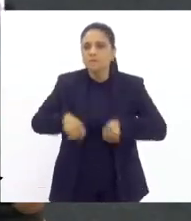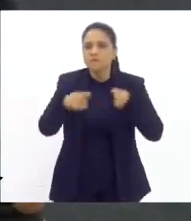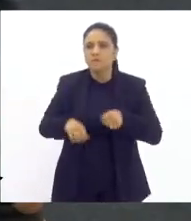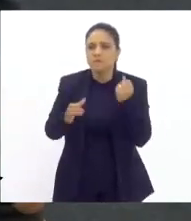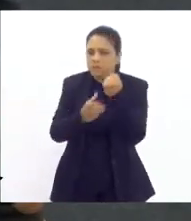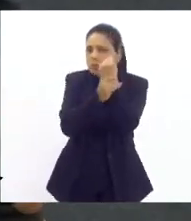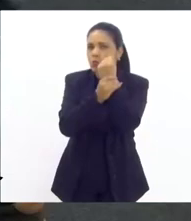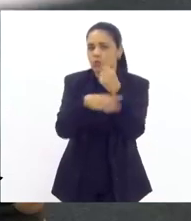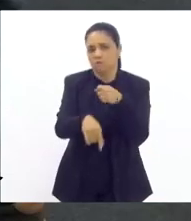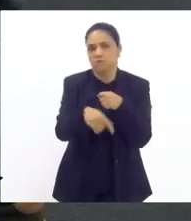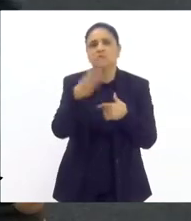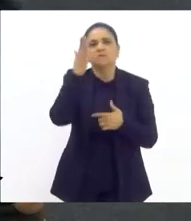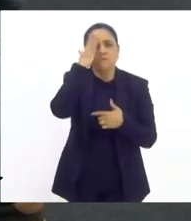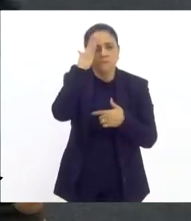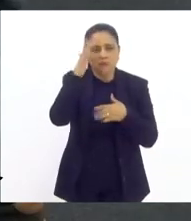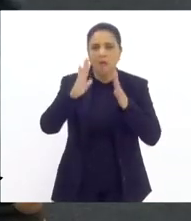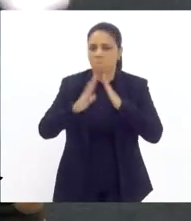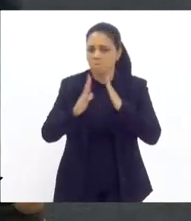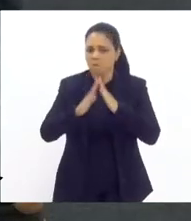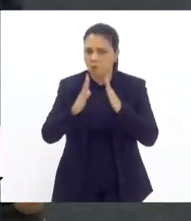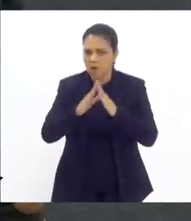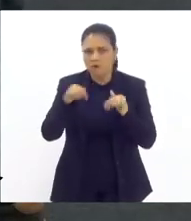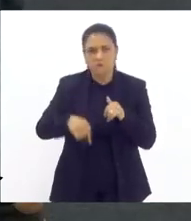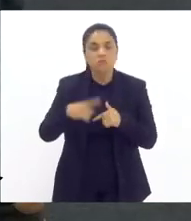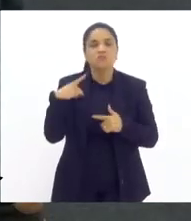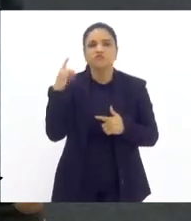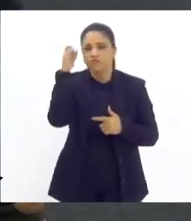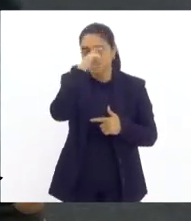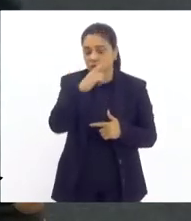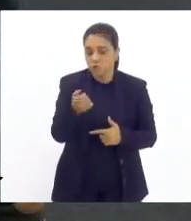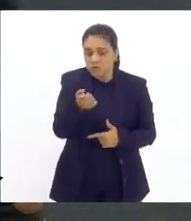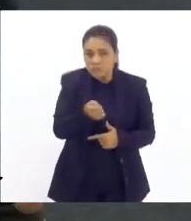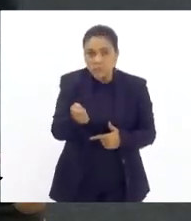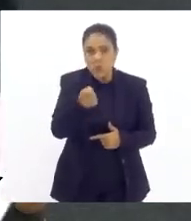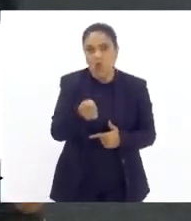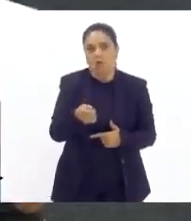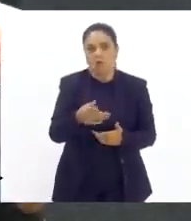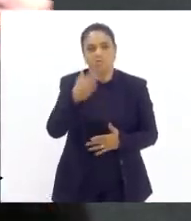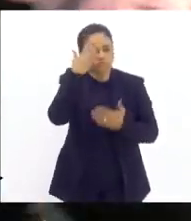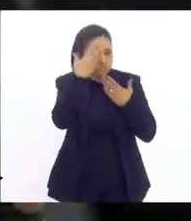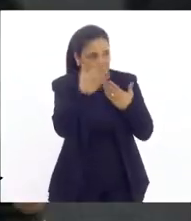quem mora aqui sabe que não podemos mais andar com celular na mão obrigado